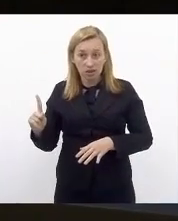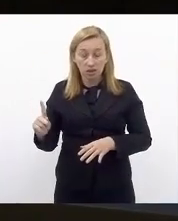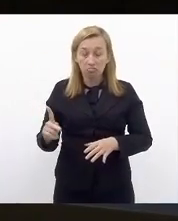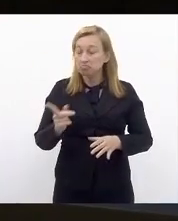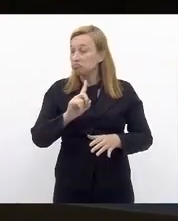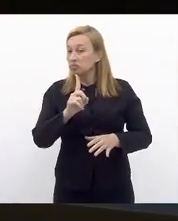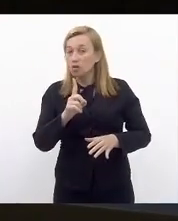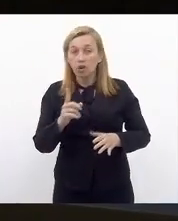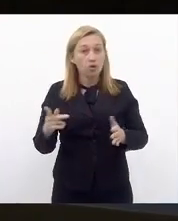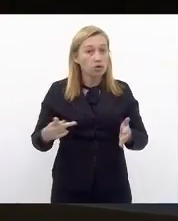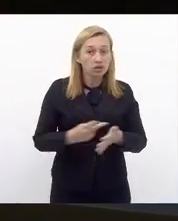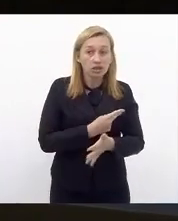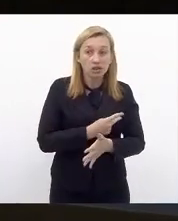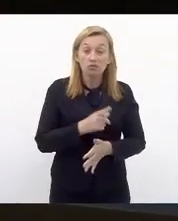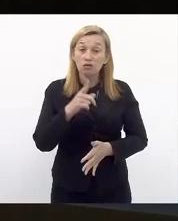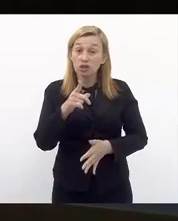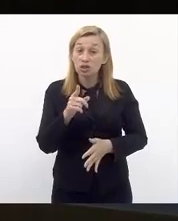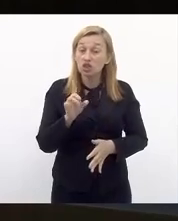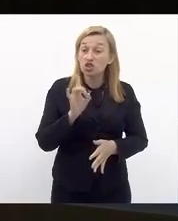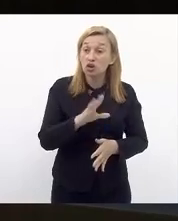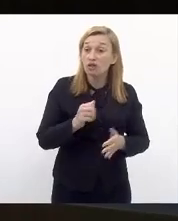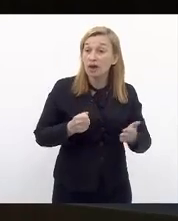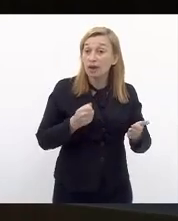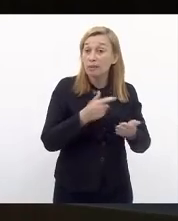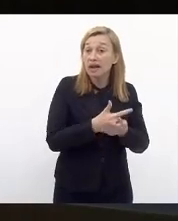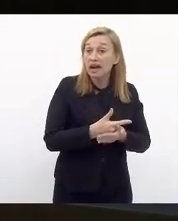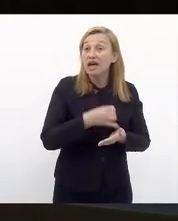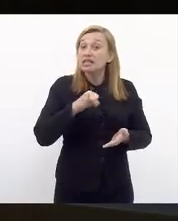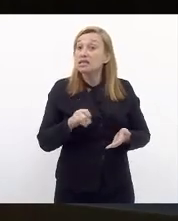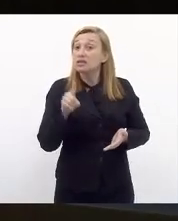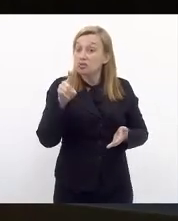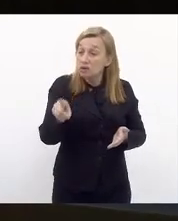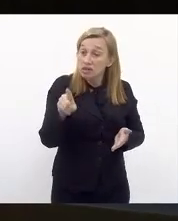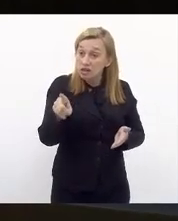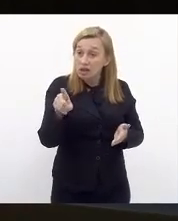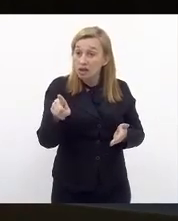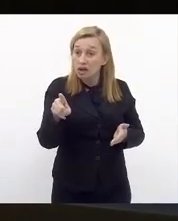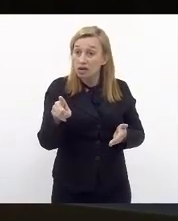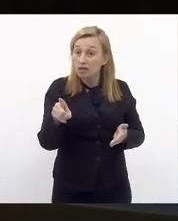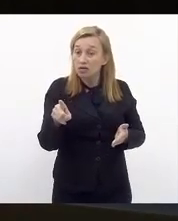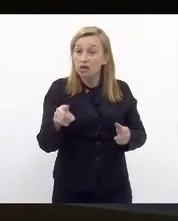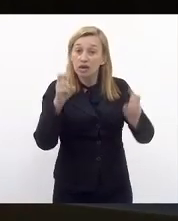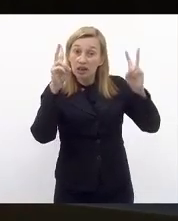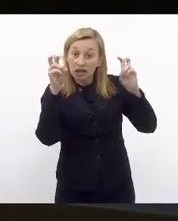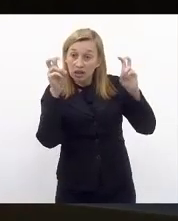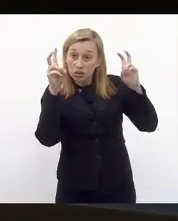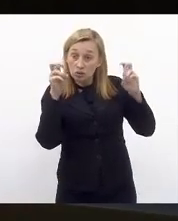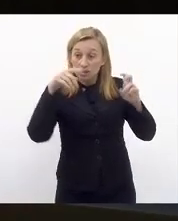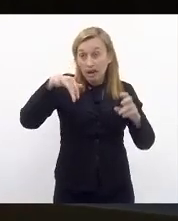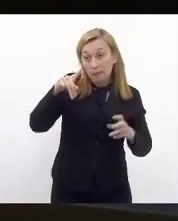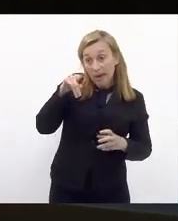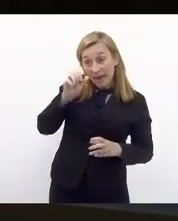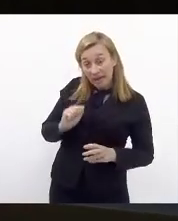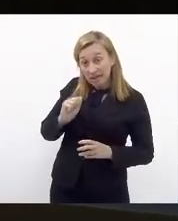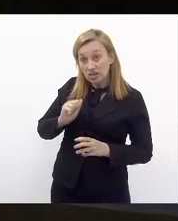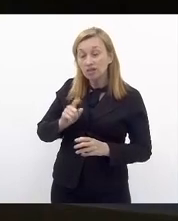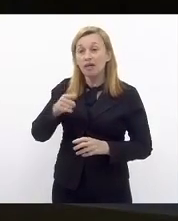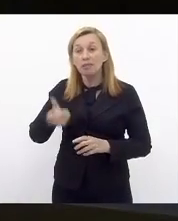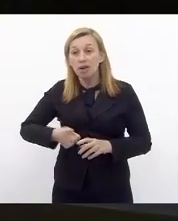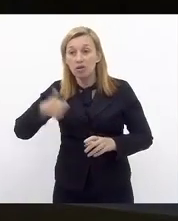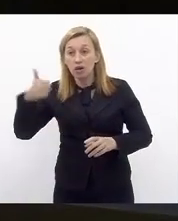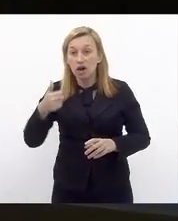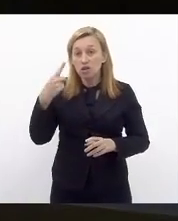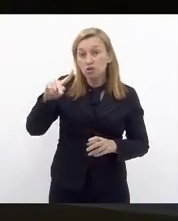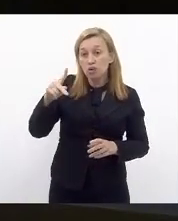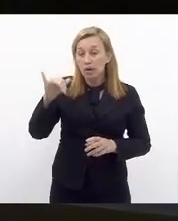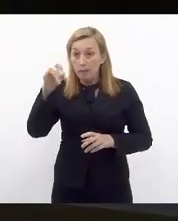isso não acontecer você só vai contribuir se você for aqueles casos da Média porque aí vai melhorar